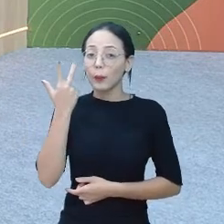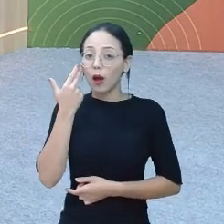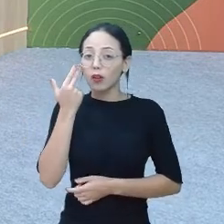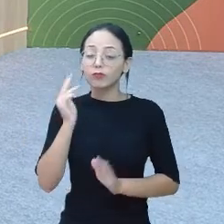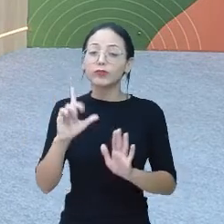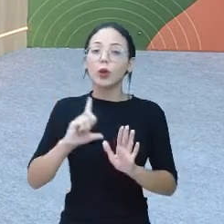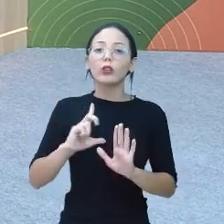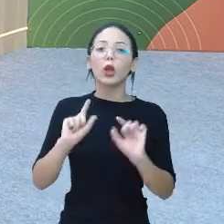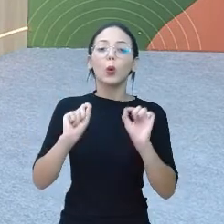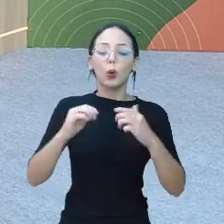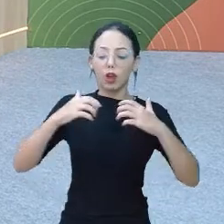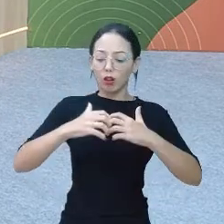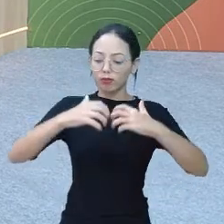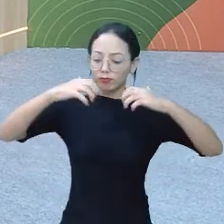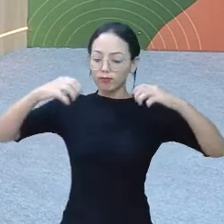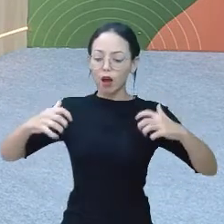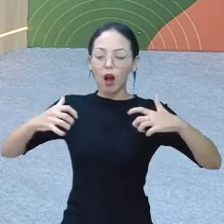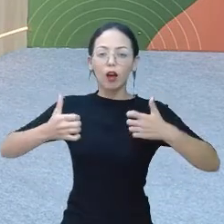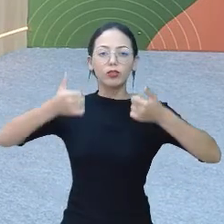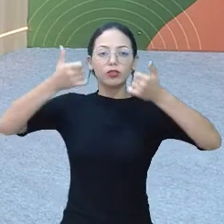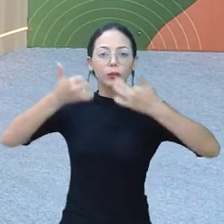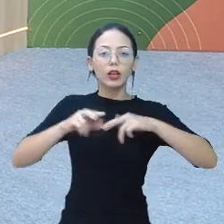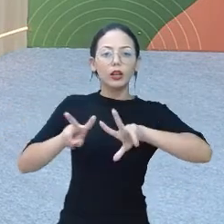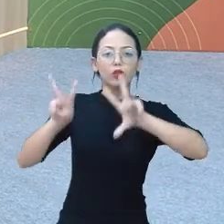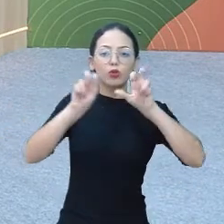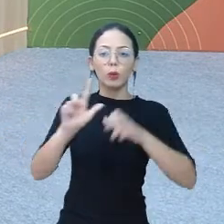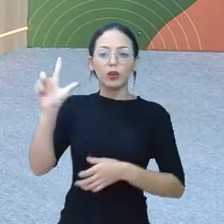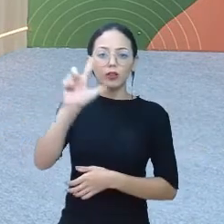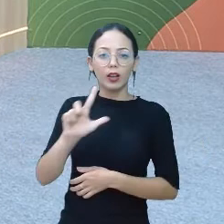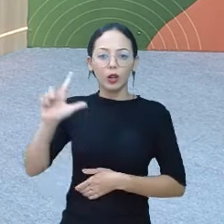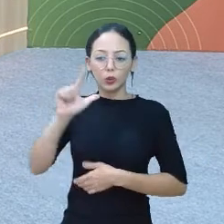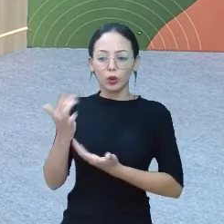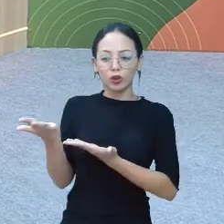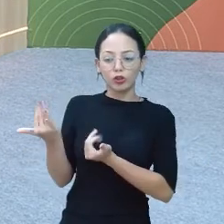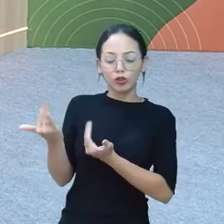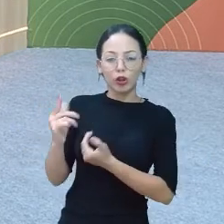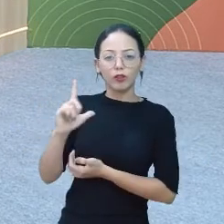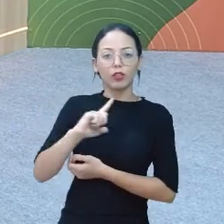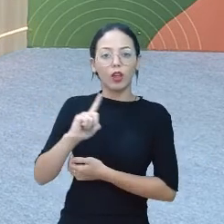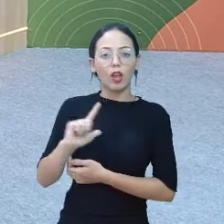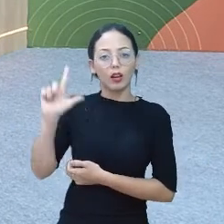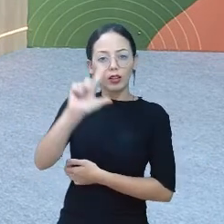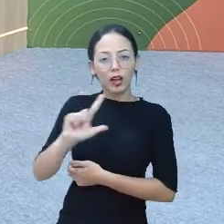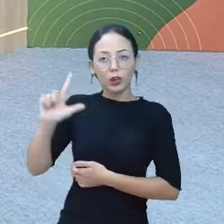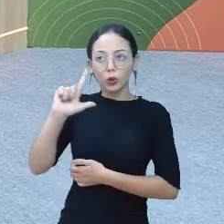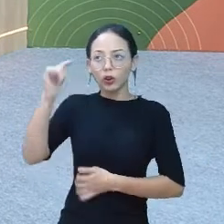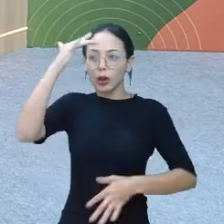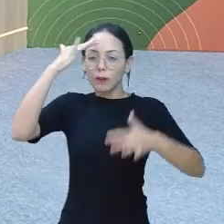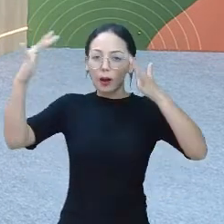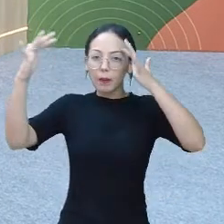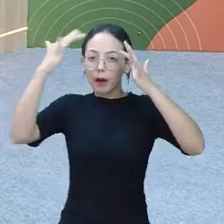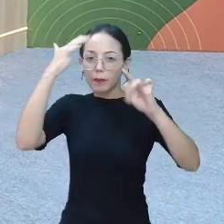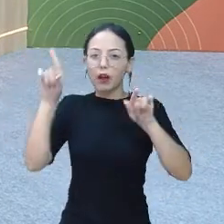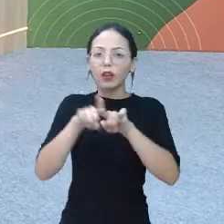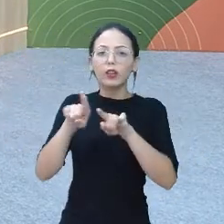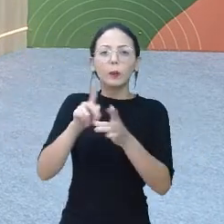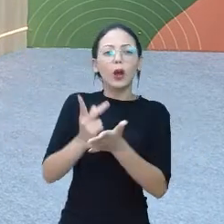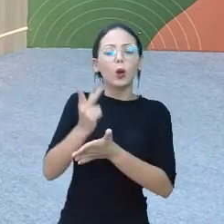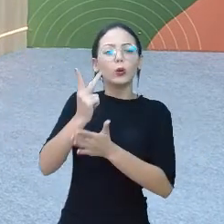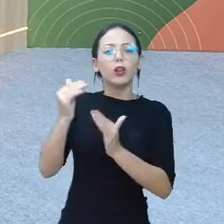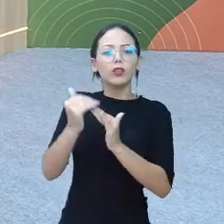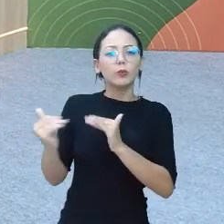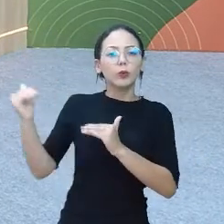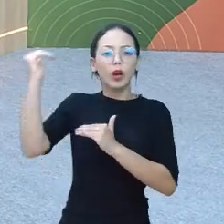gente tem os dois extremos aí para falar sobre a literatura juvenil. A gente tem uma literatura de fantasia, que também acontece para os adultos, tá